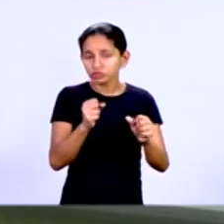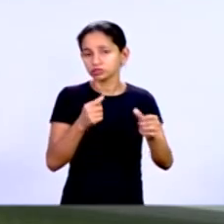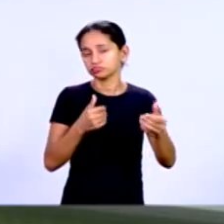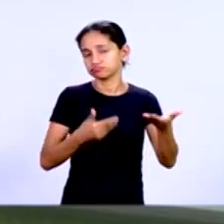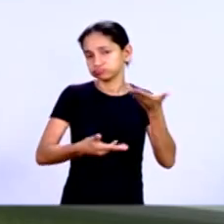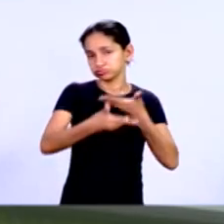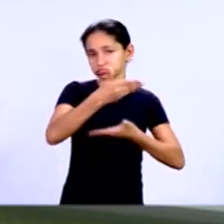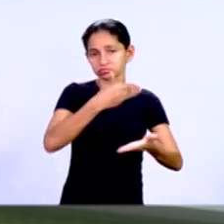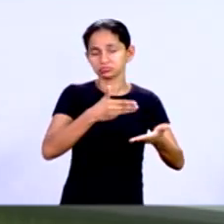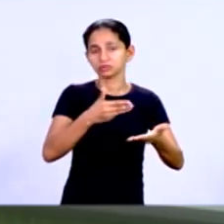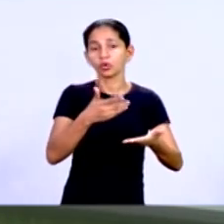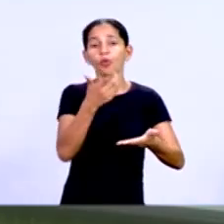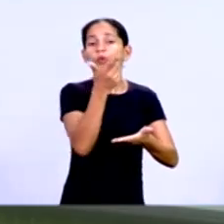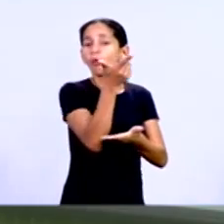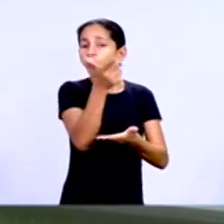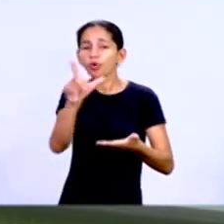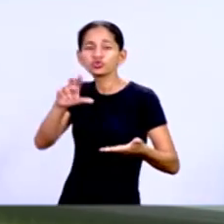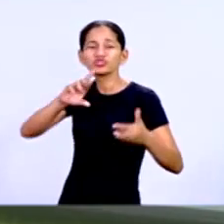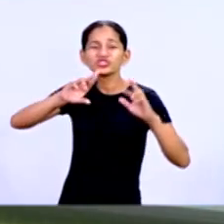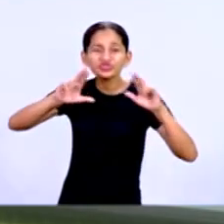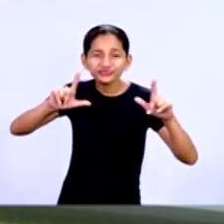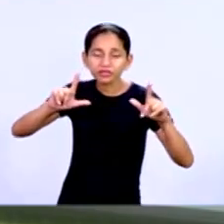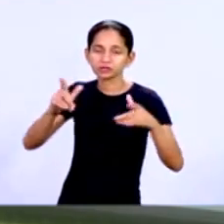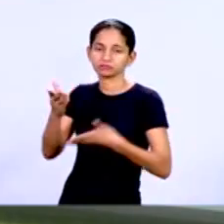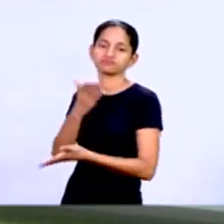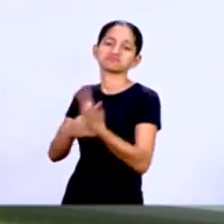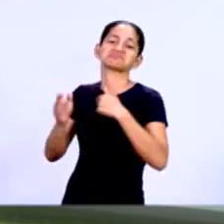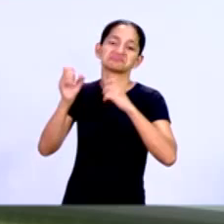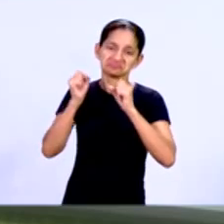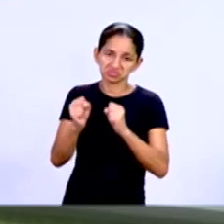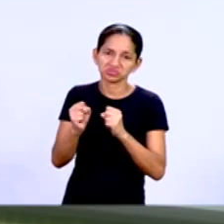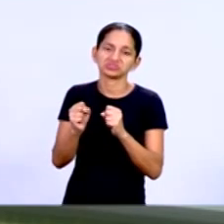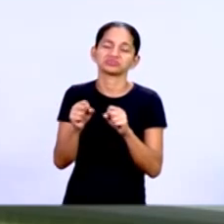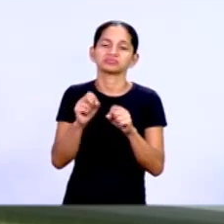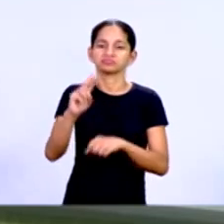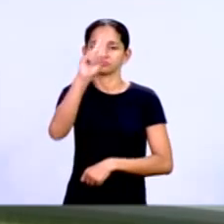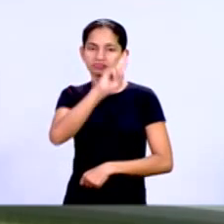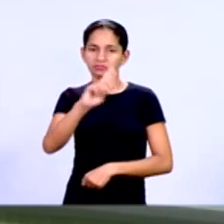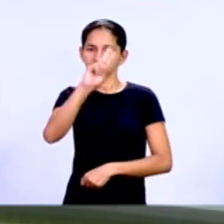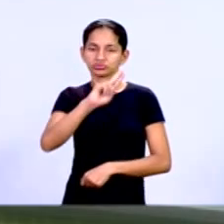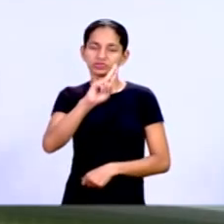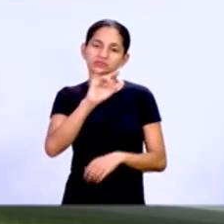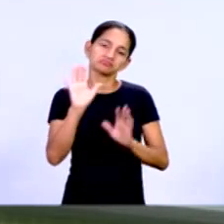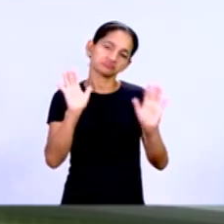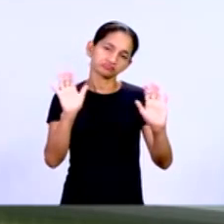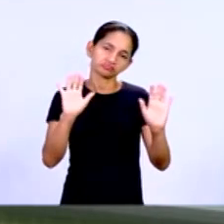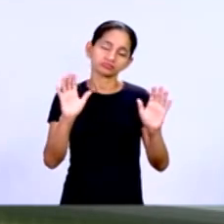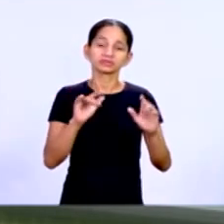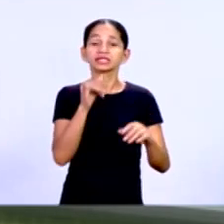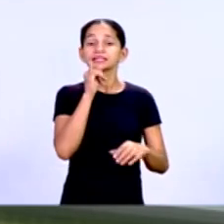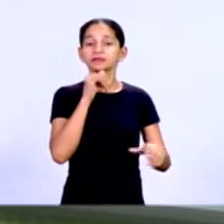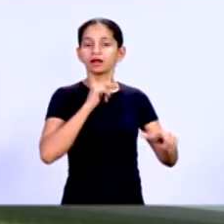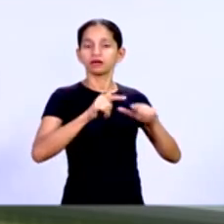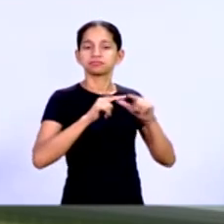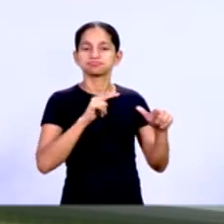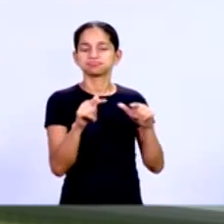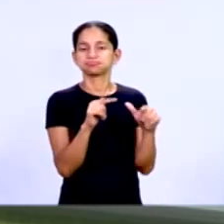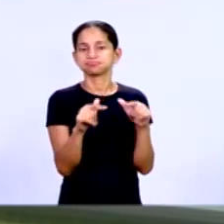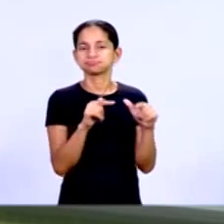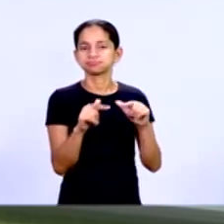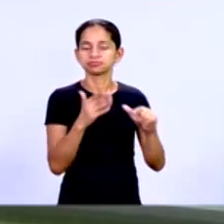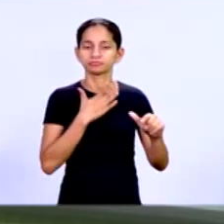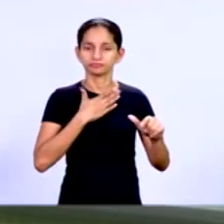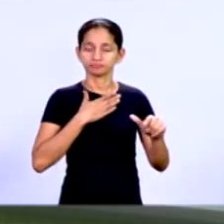em outra circunstância, em outra situação. Você pode receber a moeda, por exemplo, por trabalho. Então